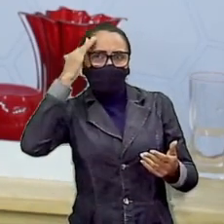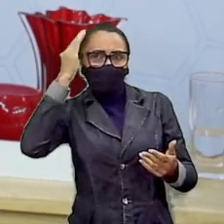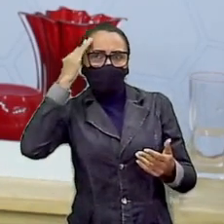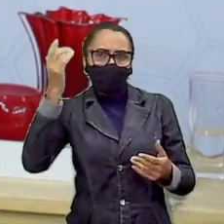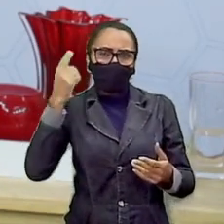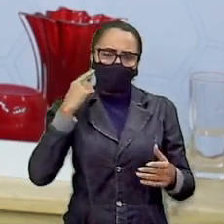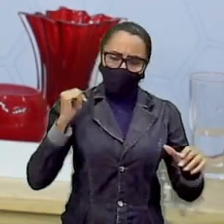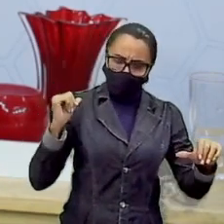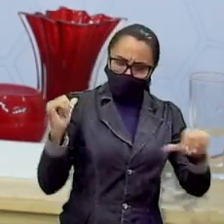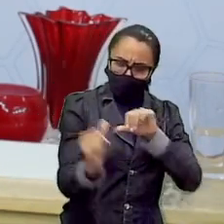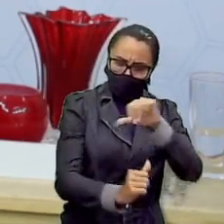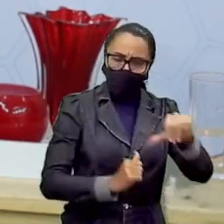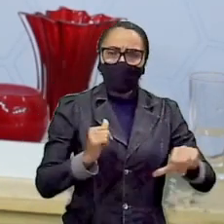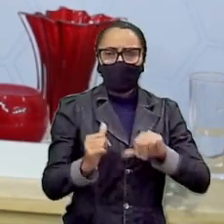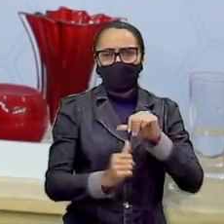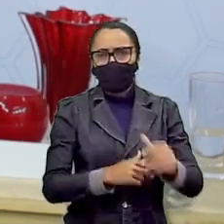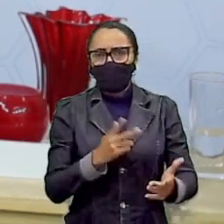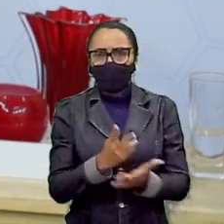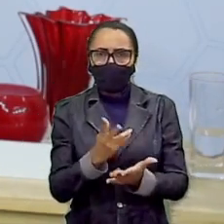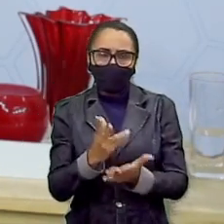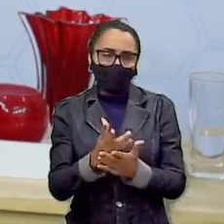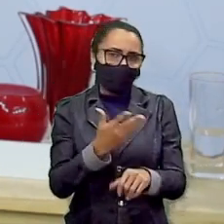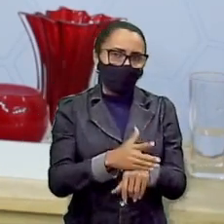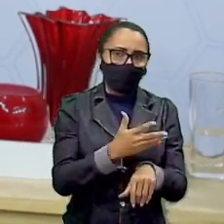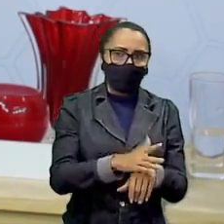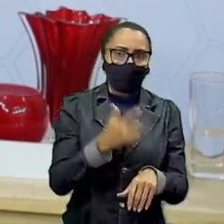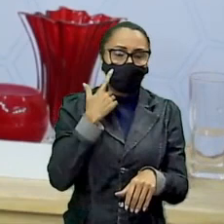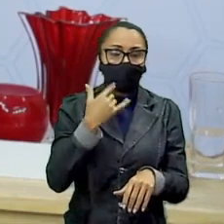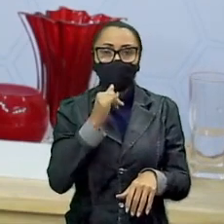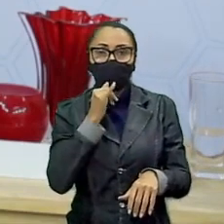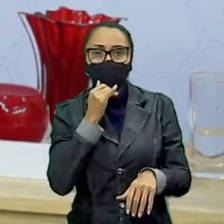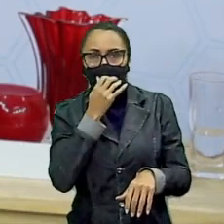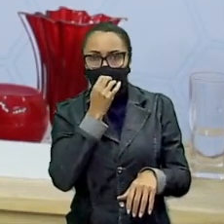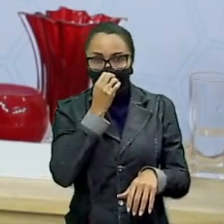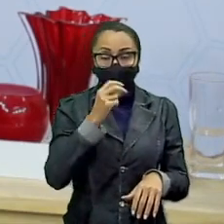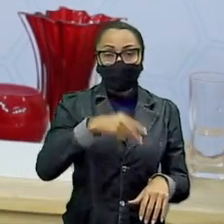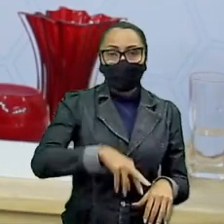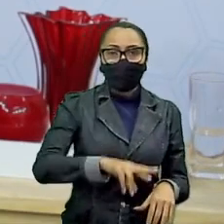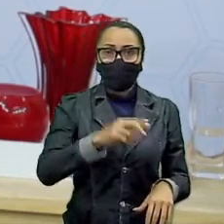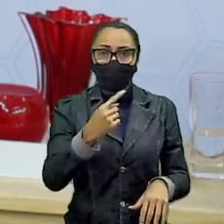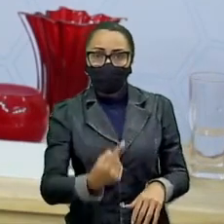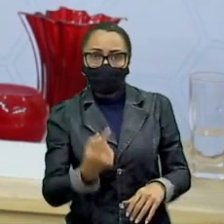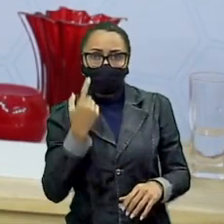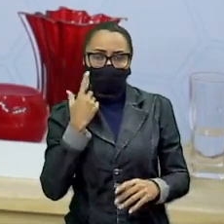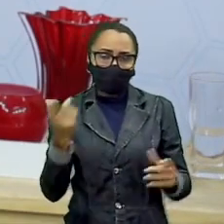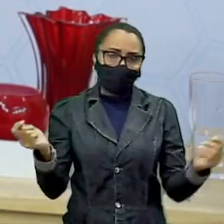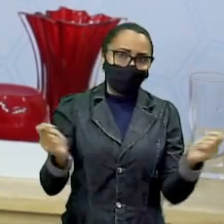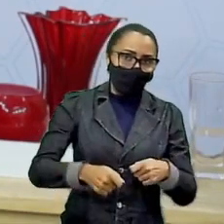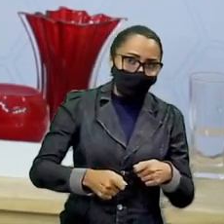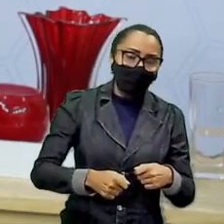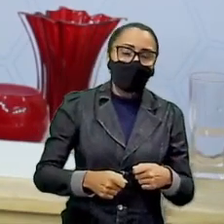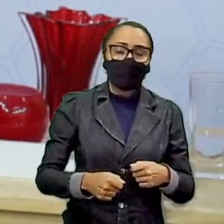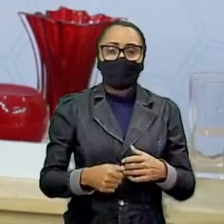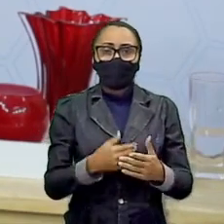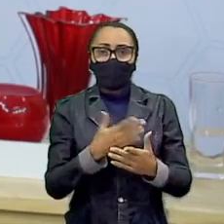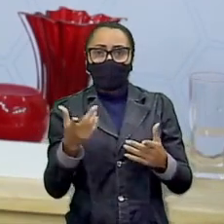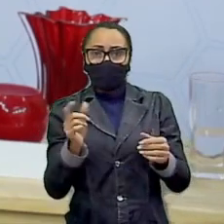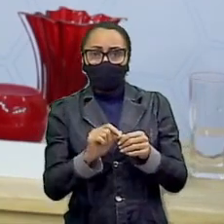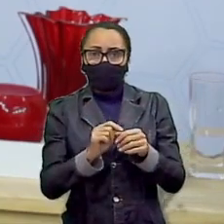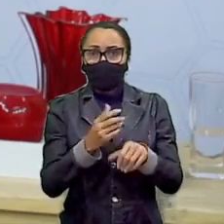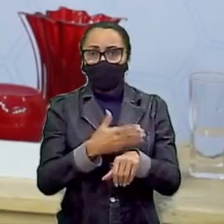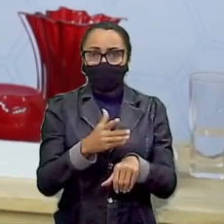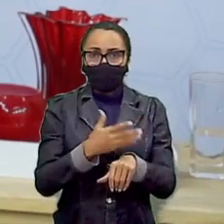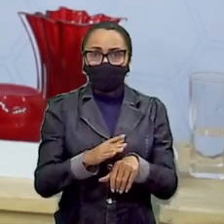essas modificações sobre os treinamentos. Então, por exemplo, a NR1 trouxe a possibilidade de fazer